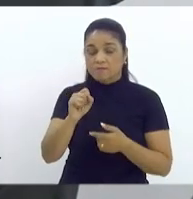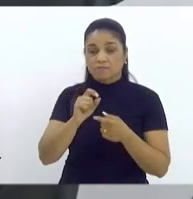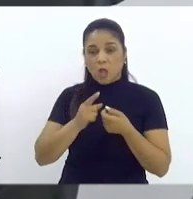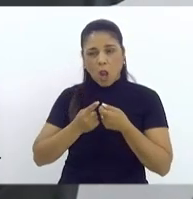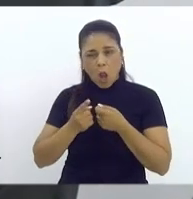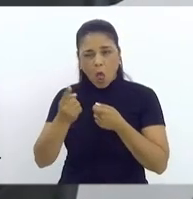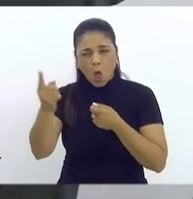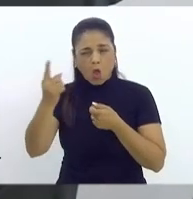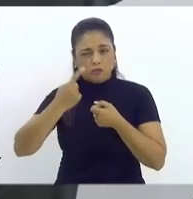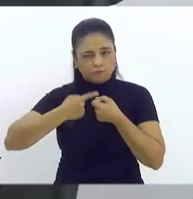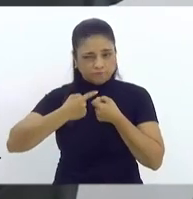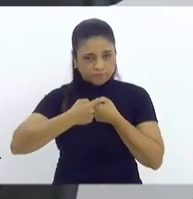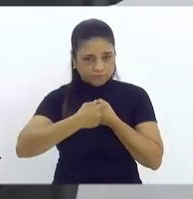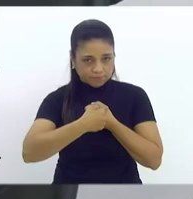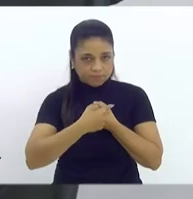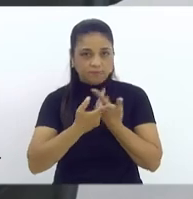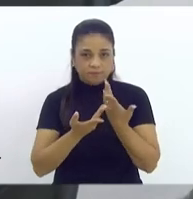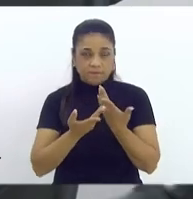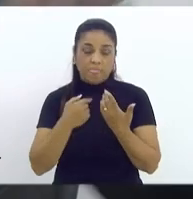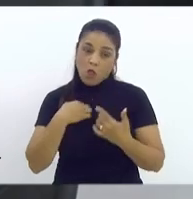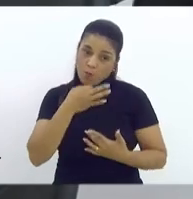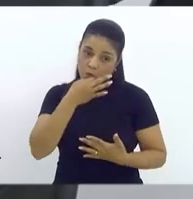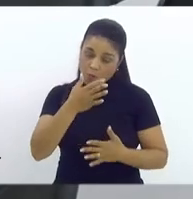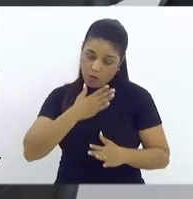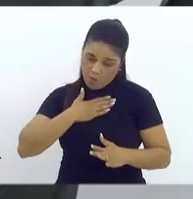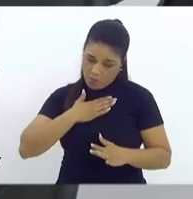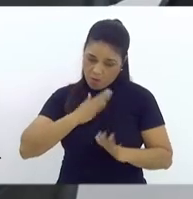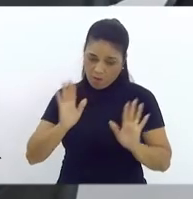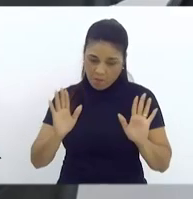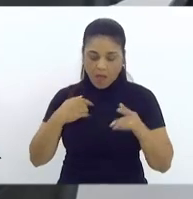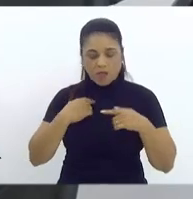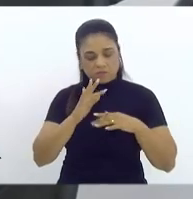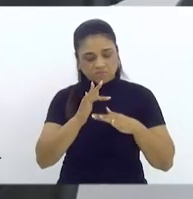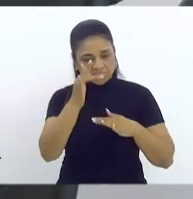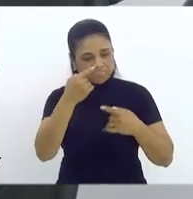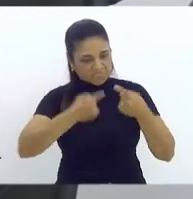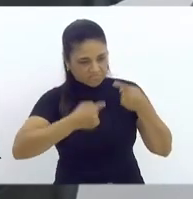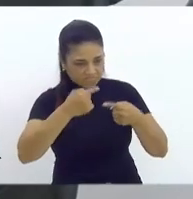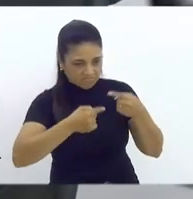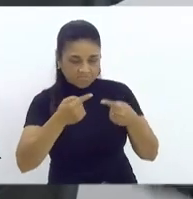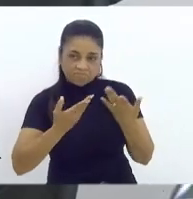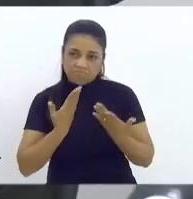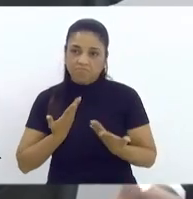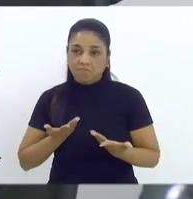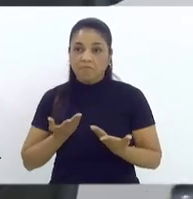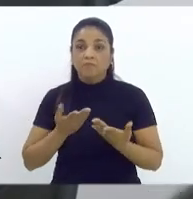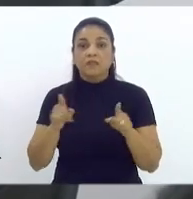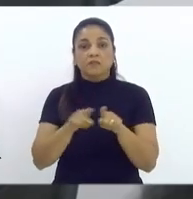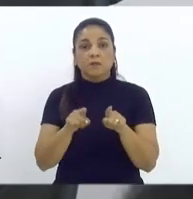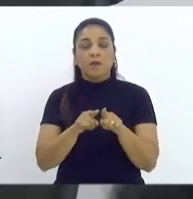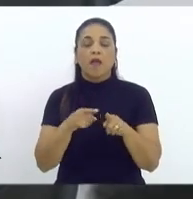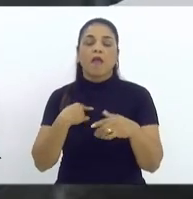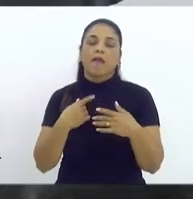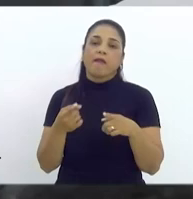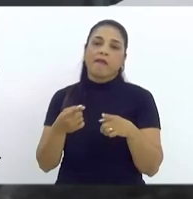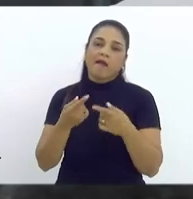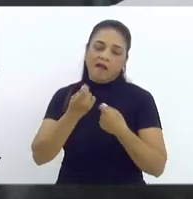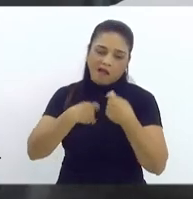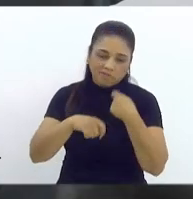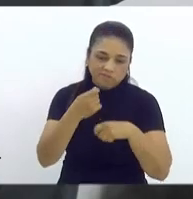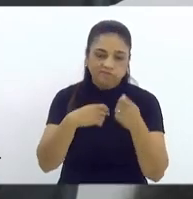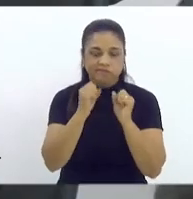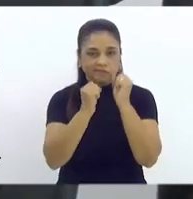distantes, por exemplo, que eu tenho uma opinião formada sobre isso, mas gostaria de debater mais profundamente. Além dessas questões relacionadas à saúde financeira da empresa,